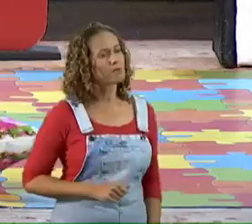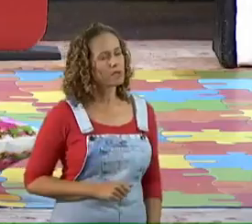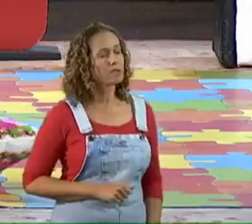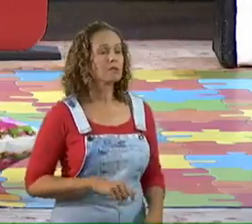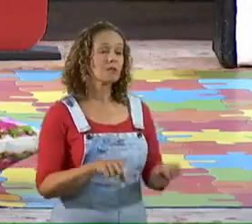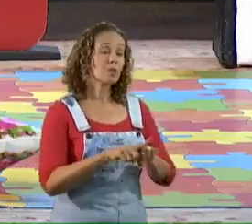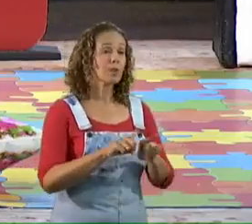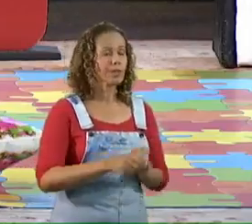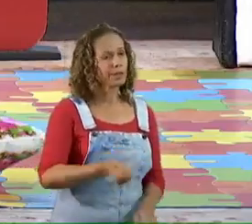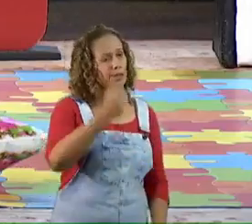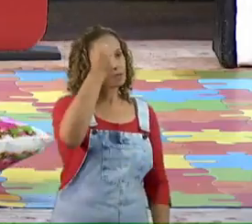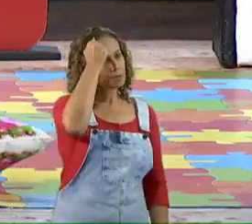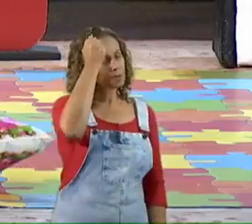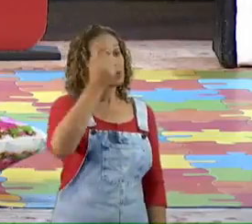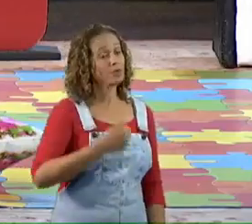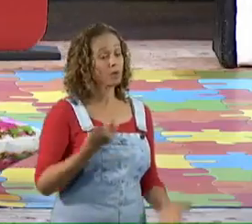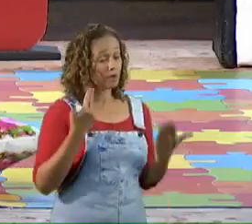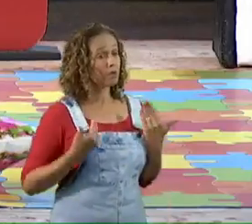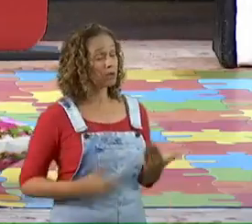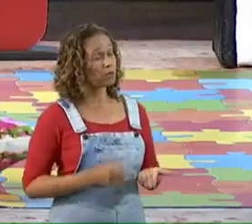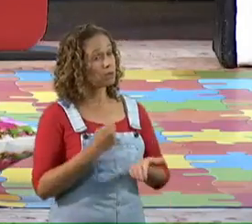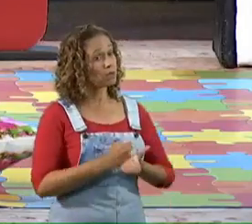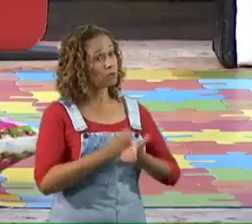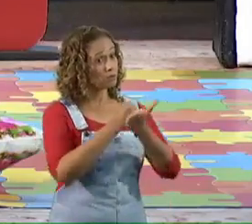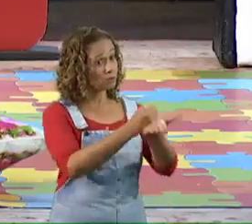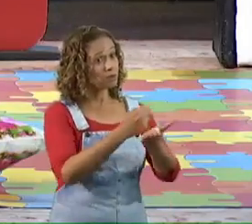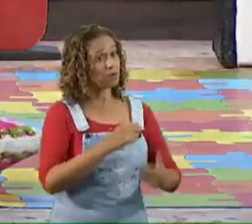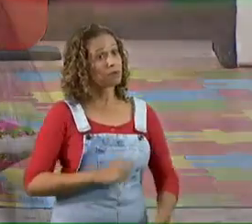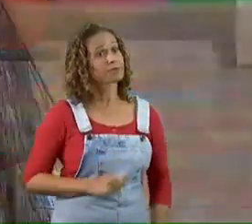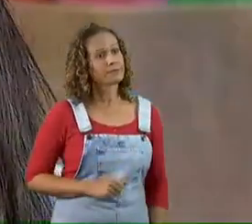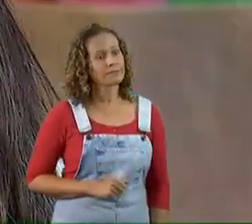estar arrependida. Eu estou aqui para te ajudar.